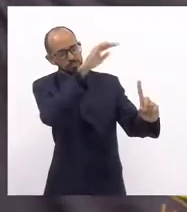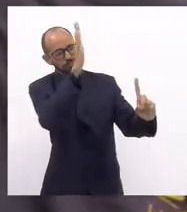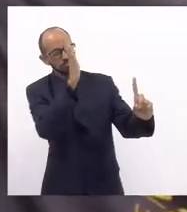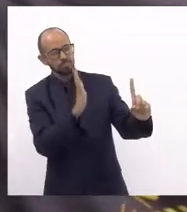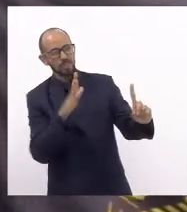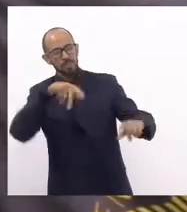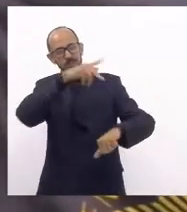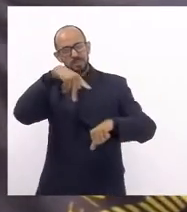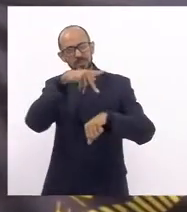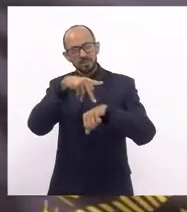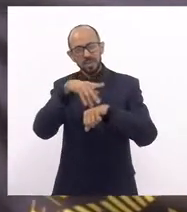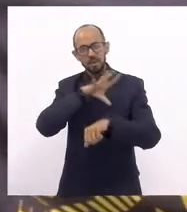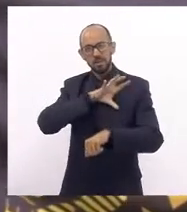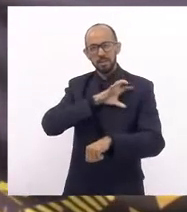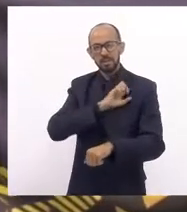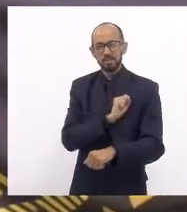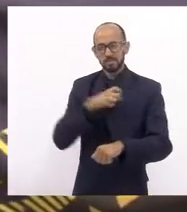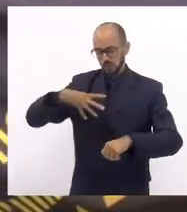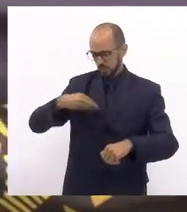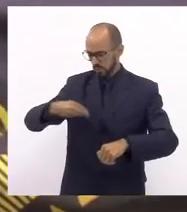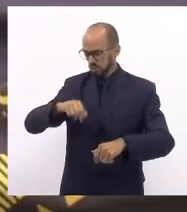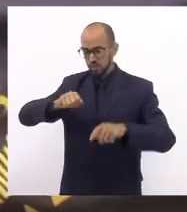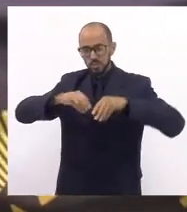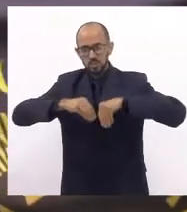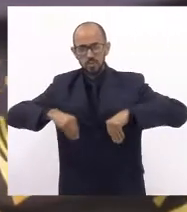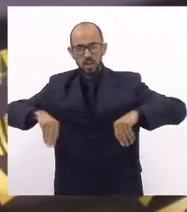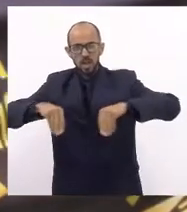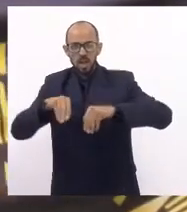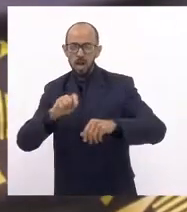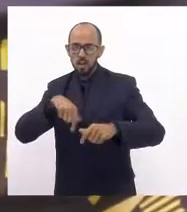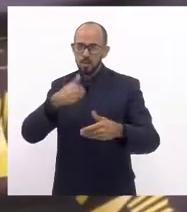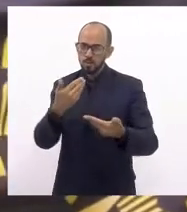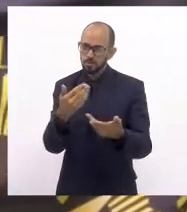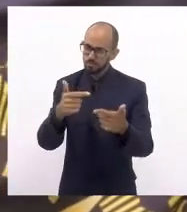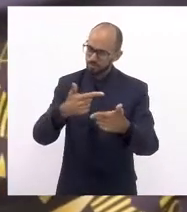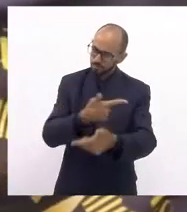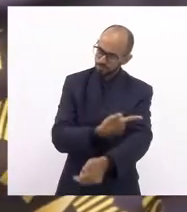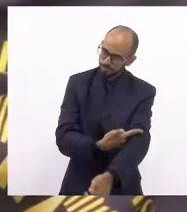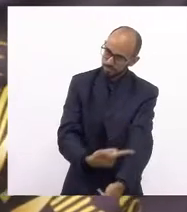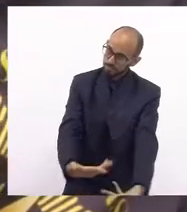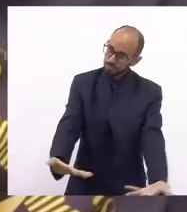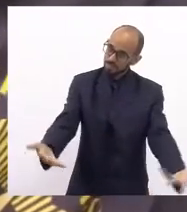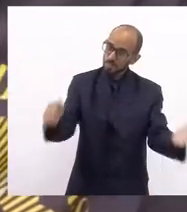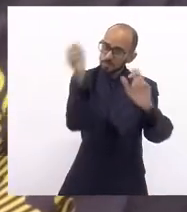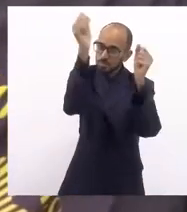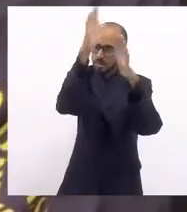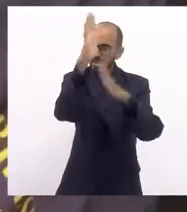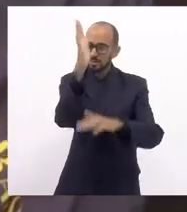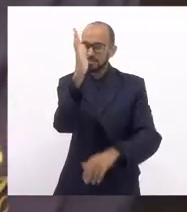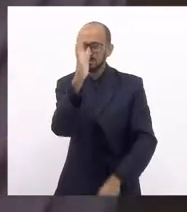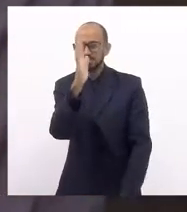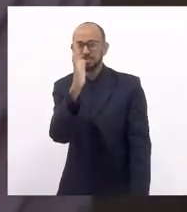amada, dos filhos desse sol és mãe gentil, pátria amada, Brasil.